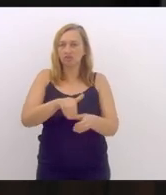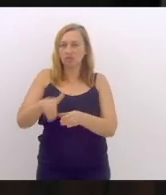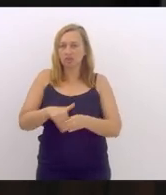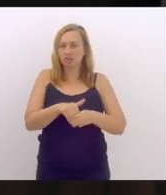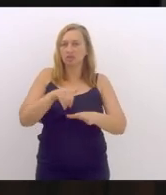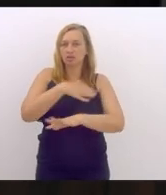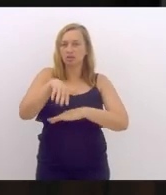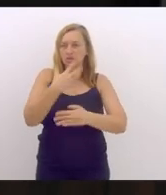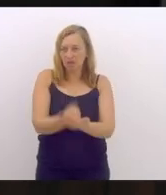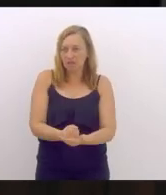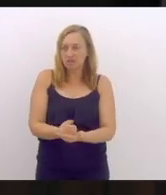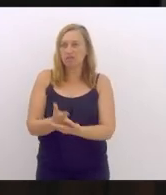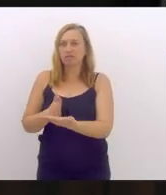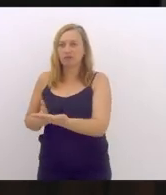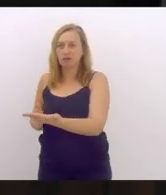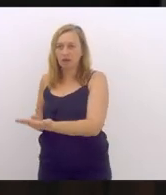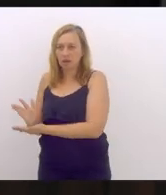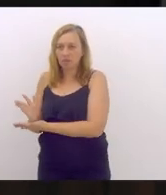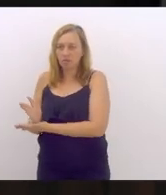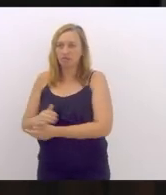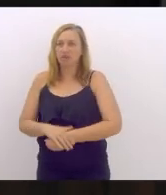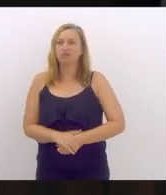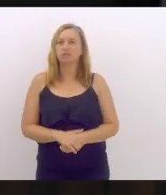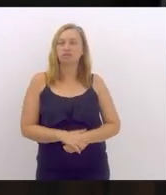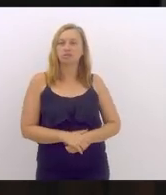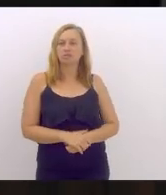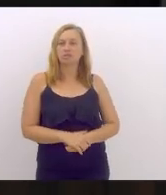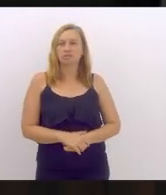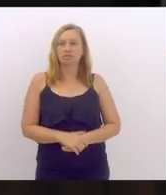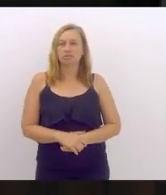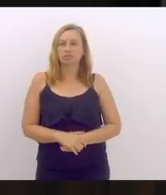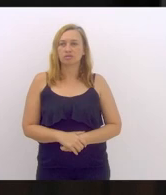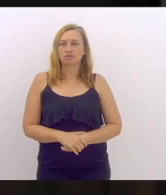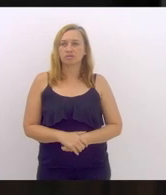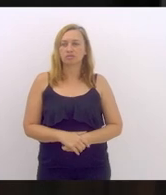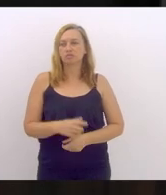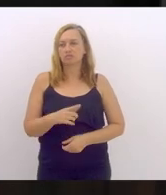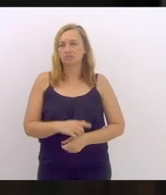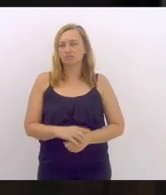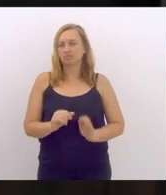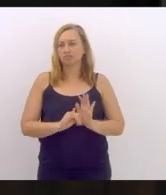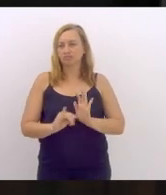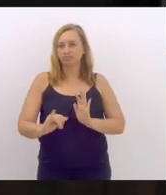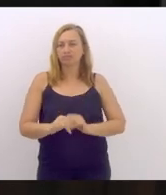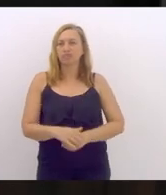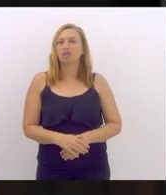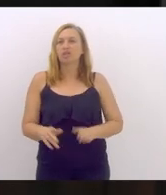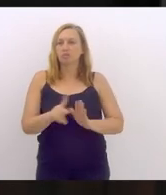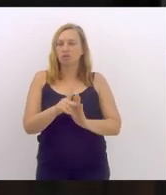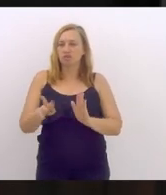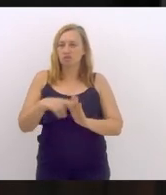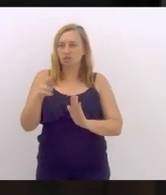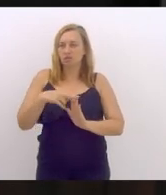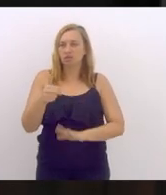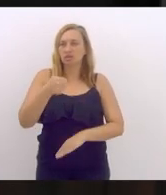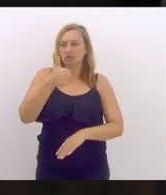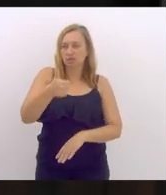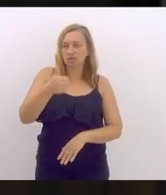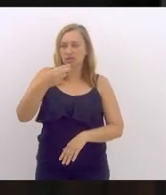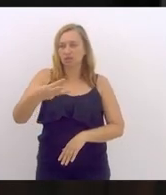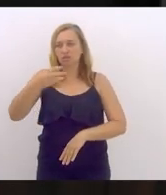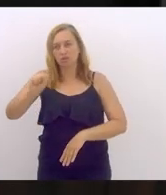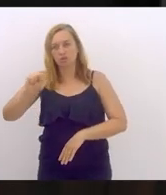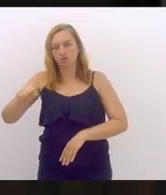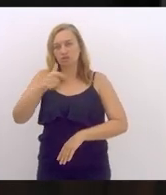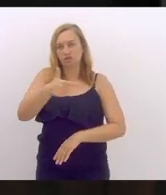que aprovam permaneça Como estão aprovada vai a promulgação projeto de resolução 388 de